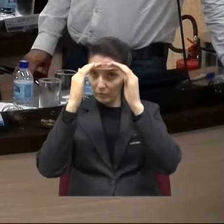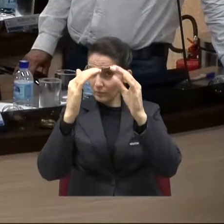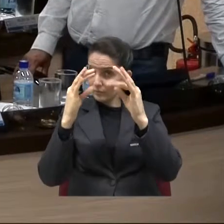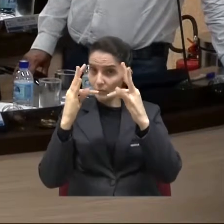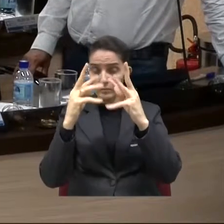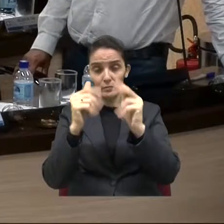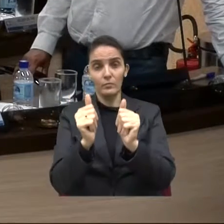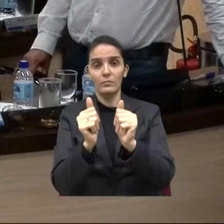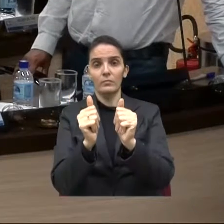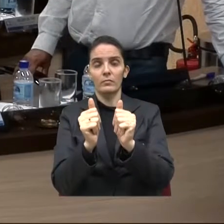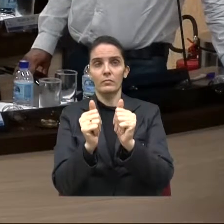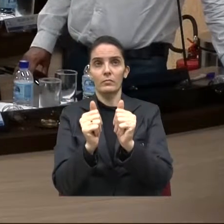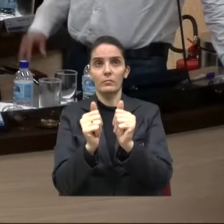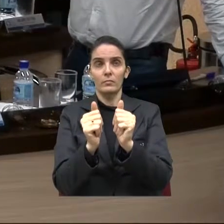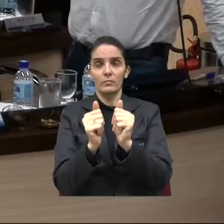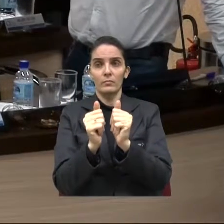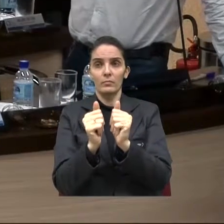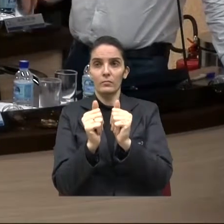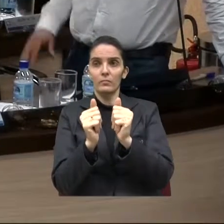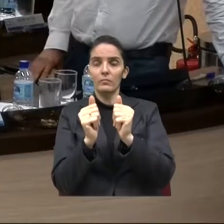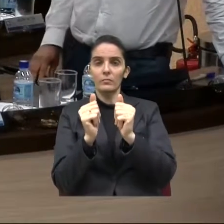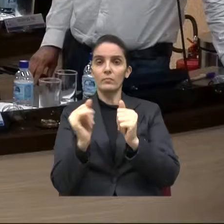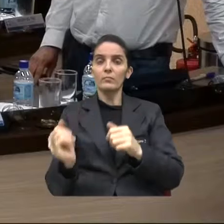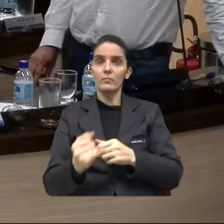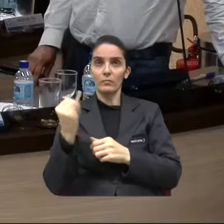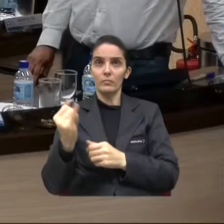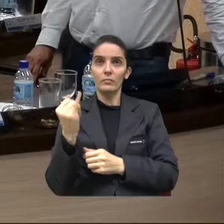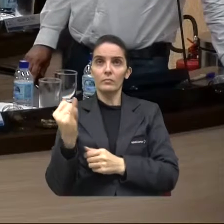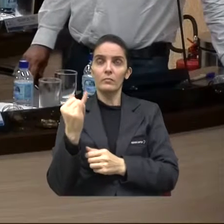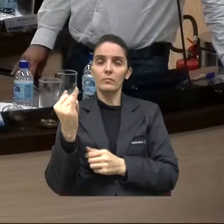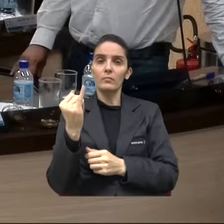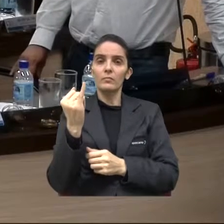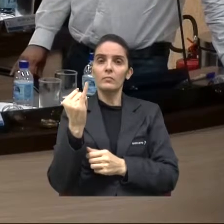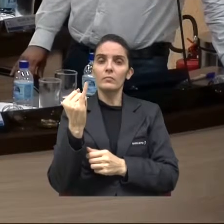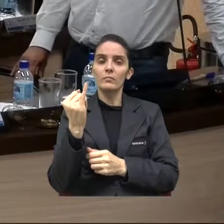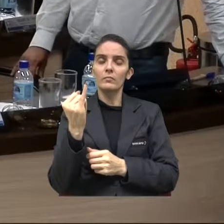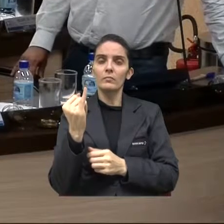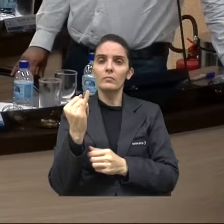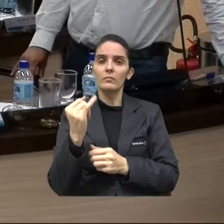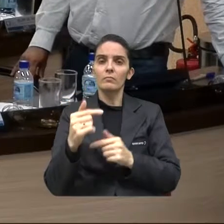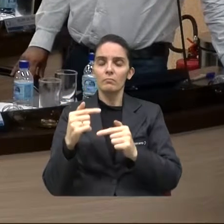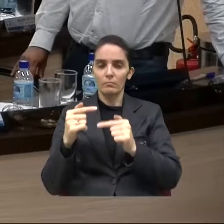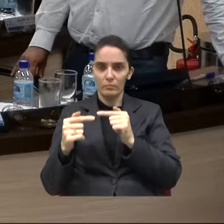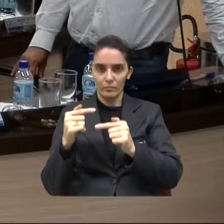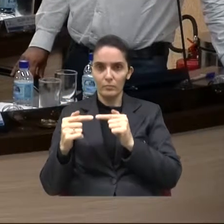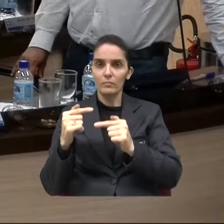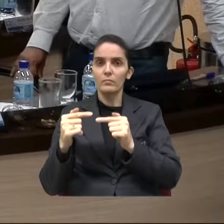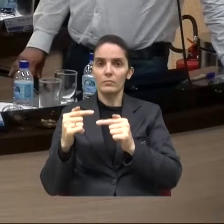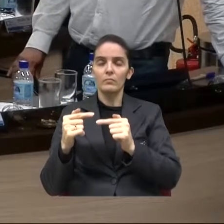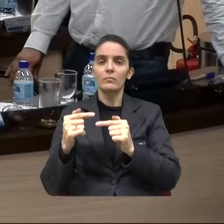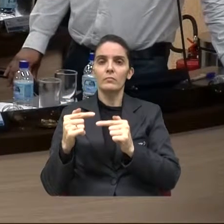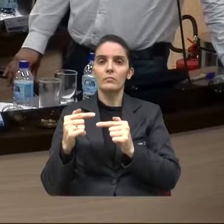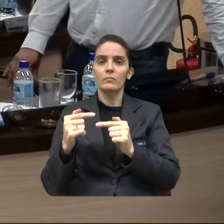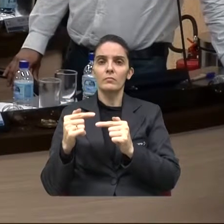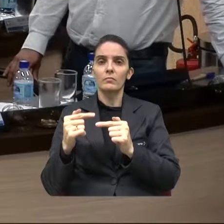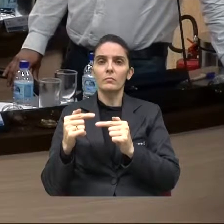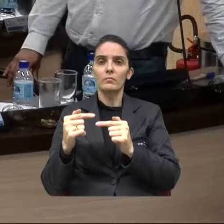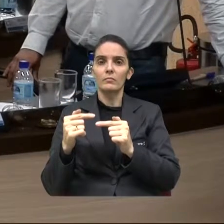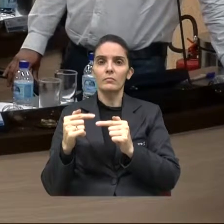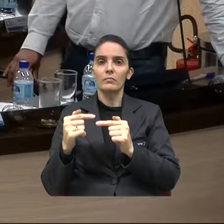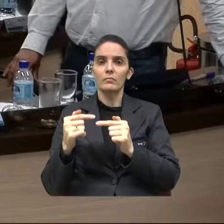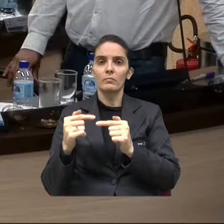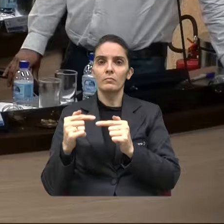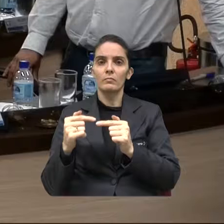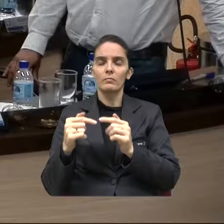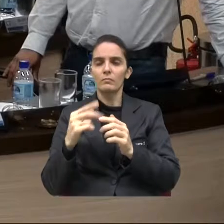órgãos. Então, isso que é importante que nós discutimos com ele e ficou até um pouco confuso.